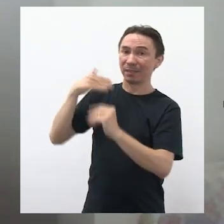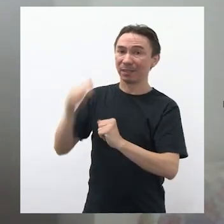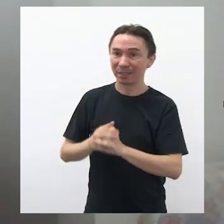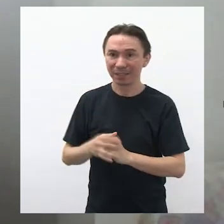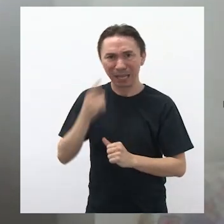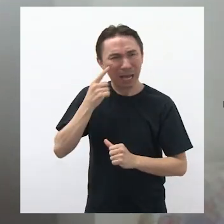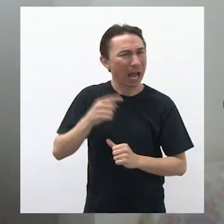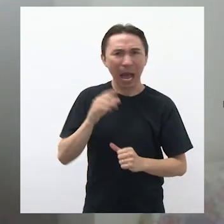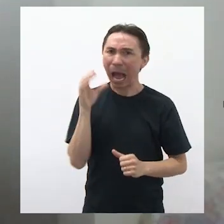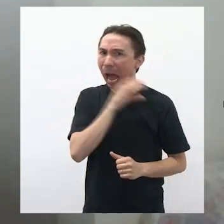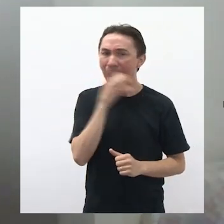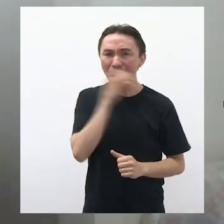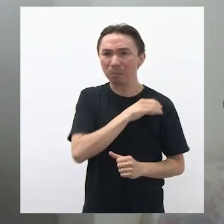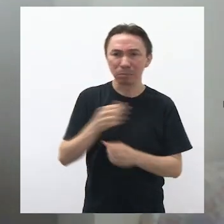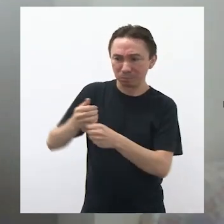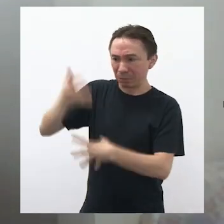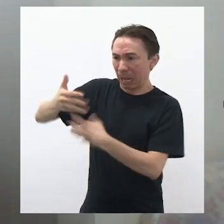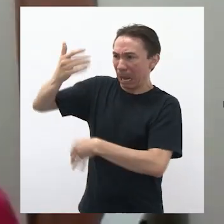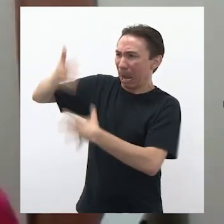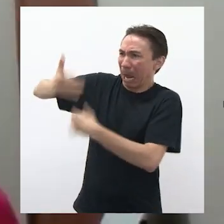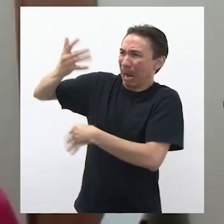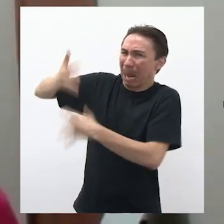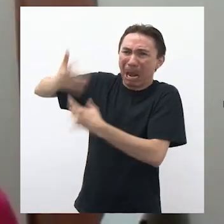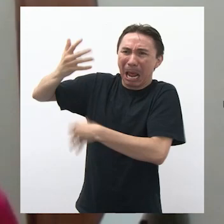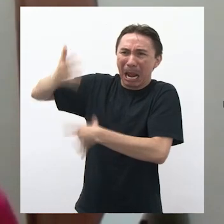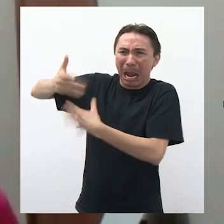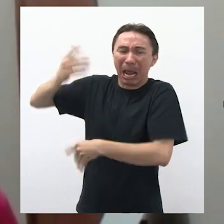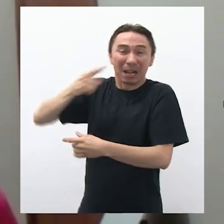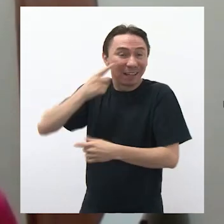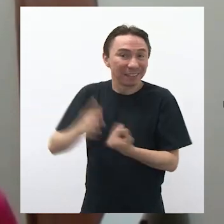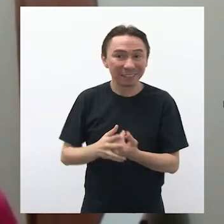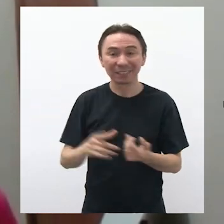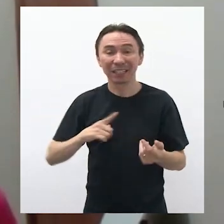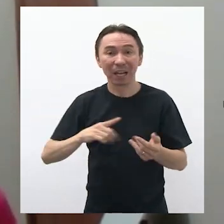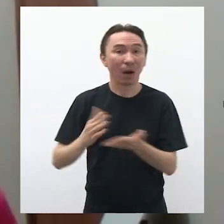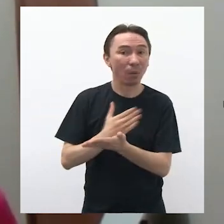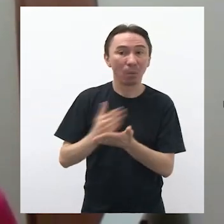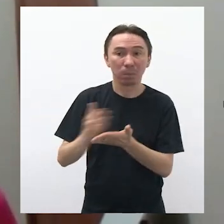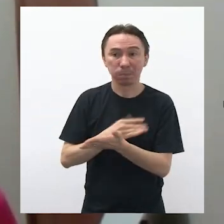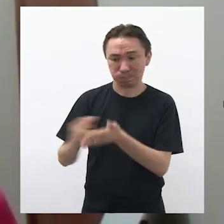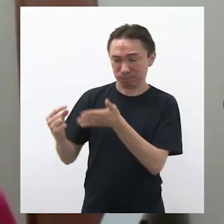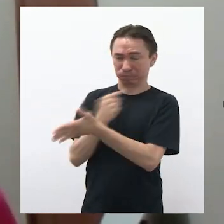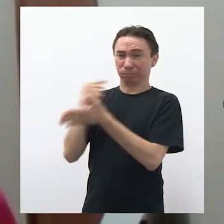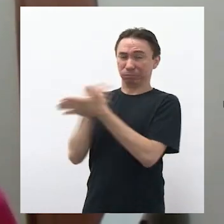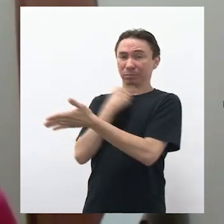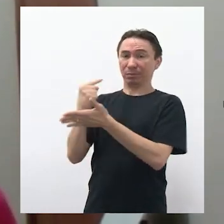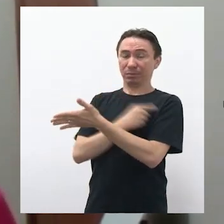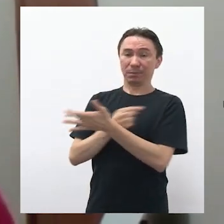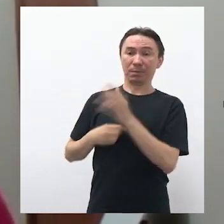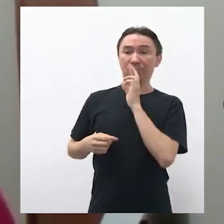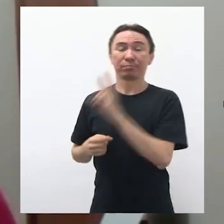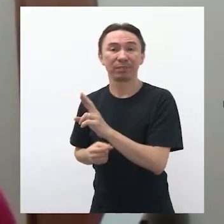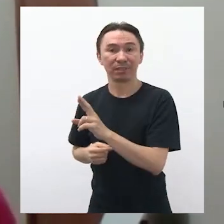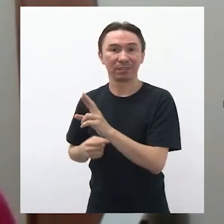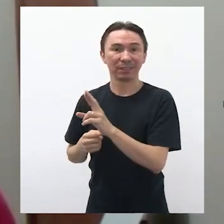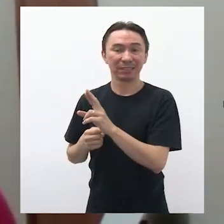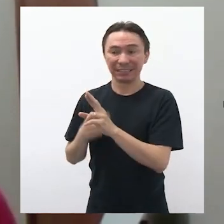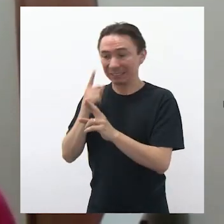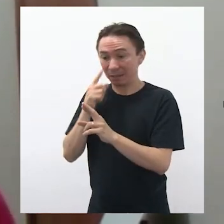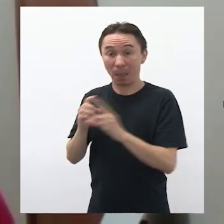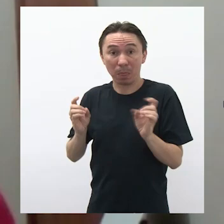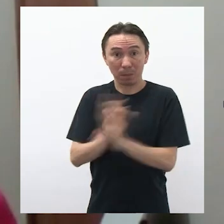vai muito rápido, vum, vum, vum, vum, não é? Vai rápido e aparecem alguns questionamentos, eu vou tentando responder. Quando eu termino, sobe.